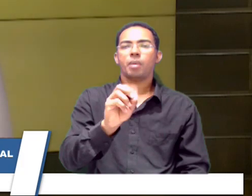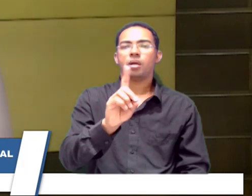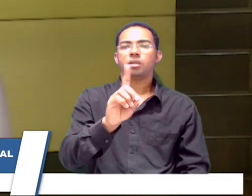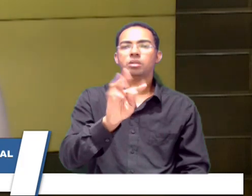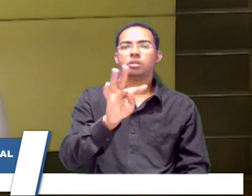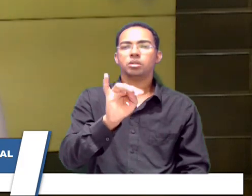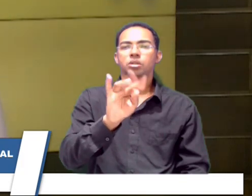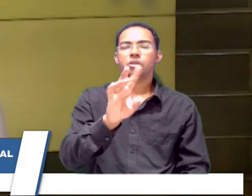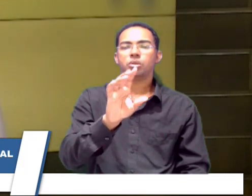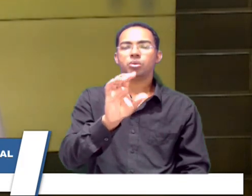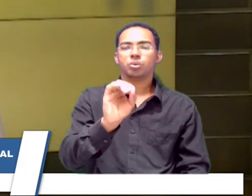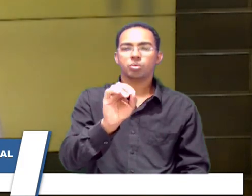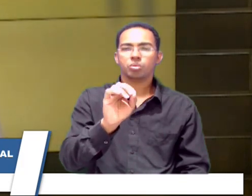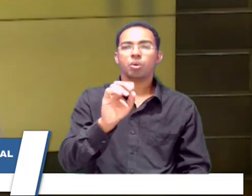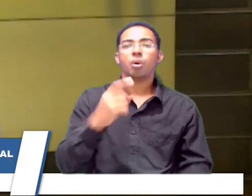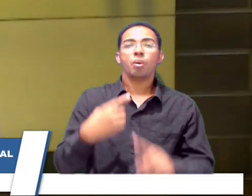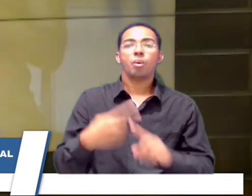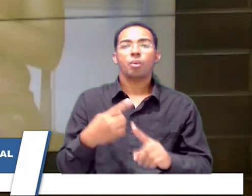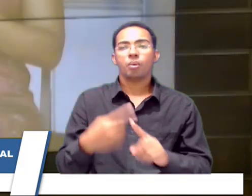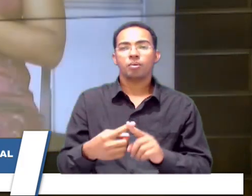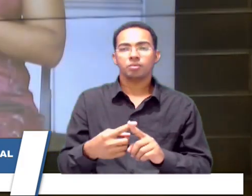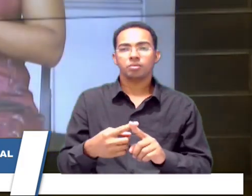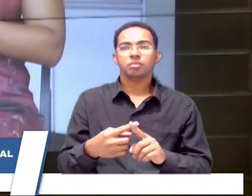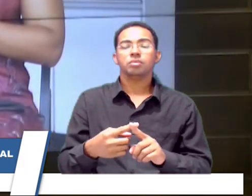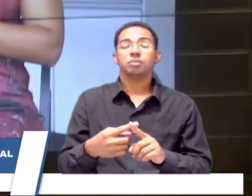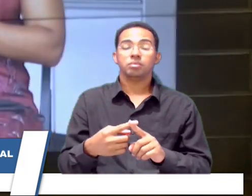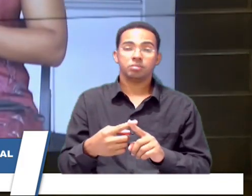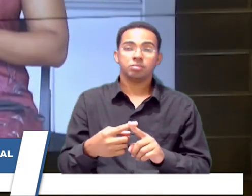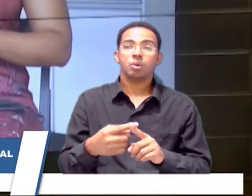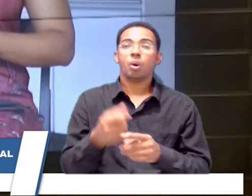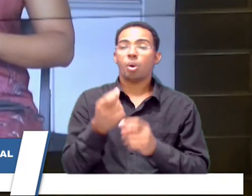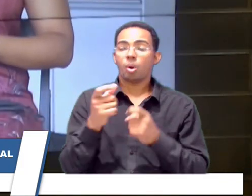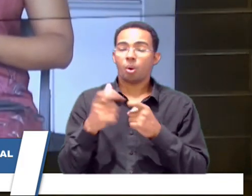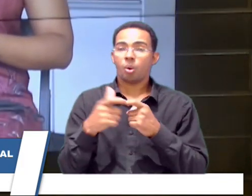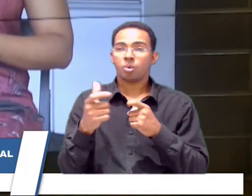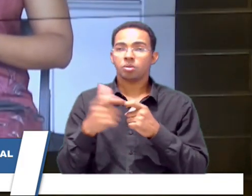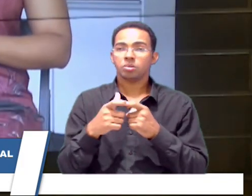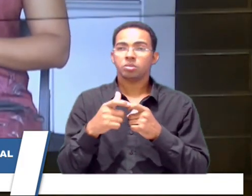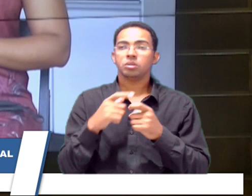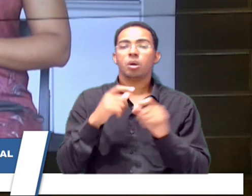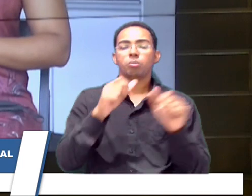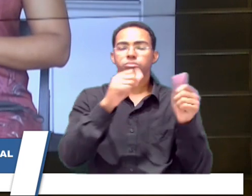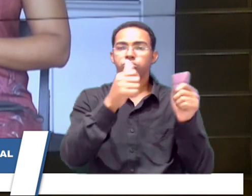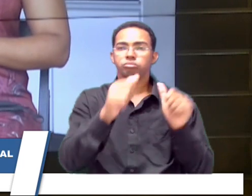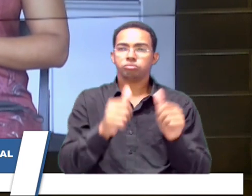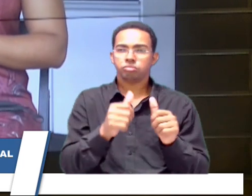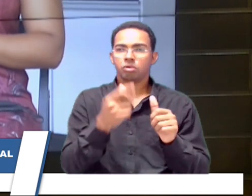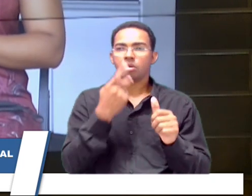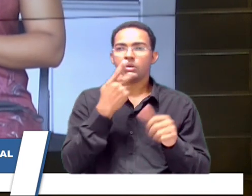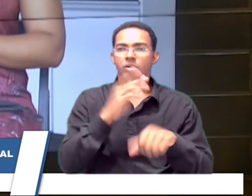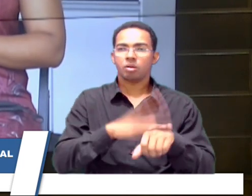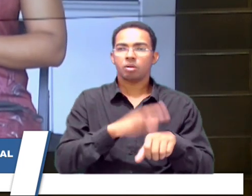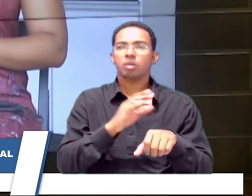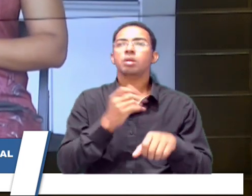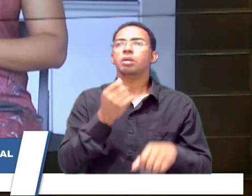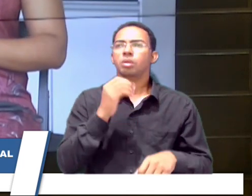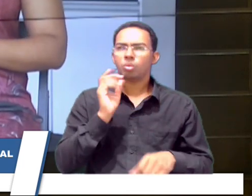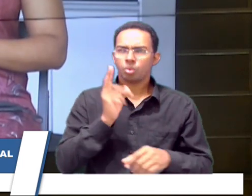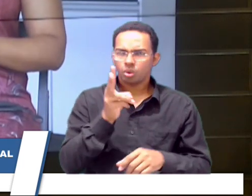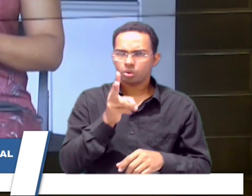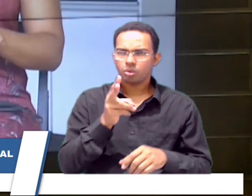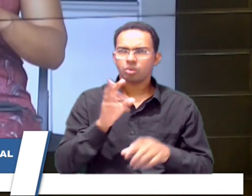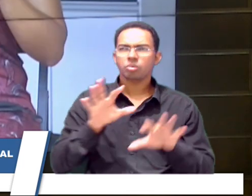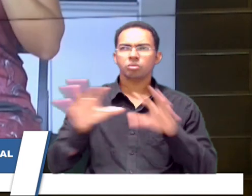a carbamazepina, porque assim, o médico te avalia, ele fala, ainda tá tendo crise? Tá, né?